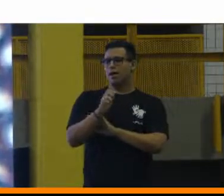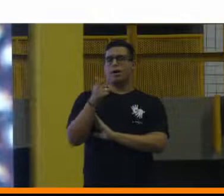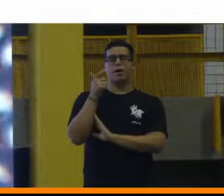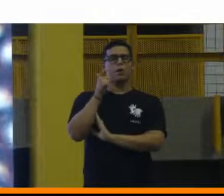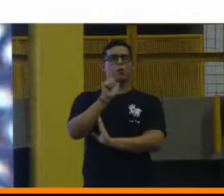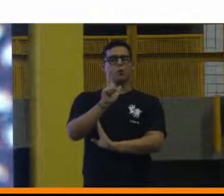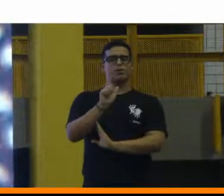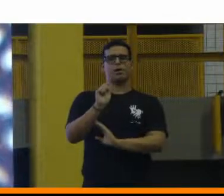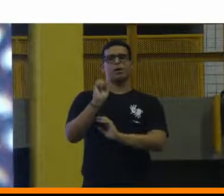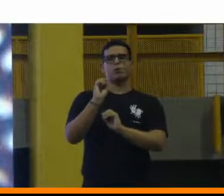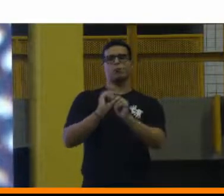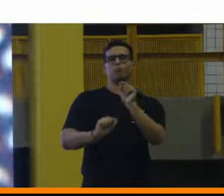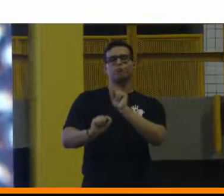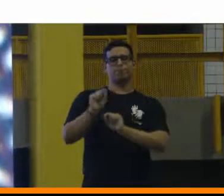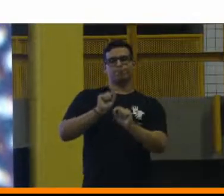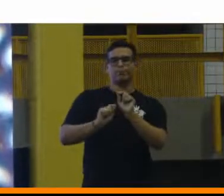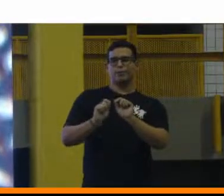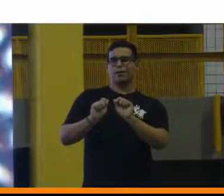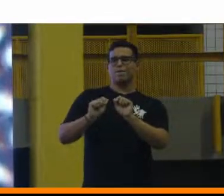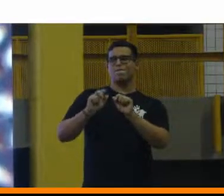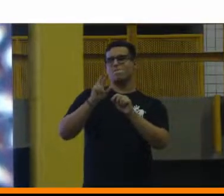para baixo.